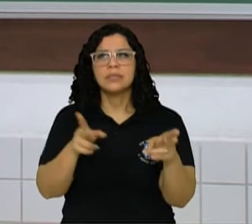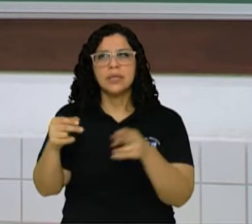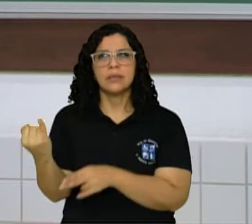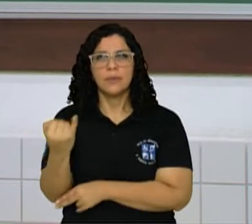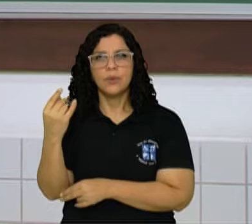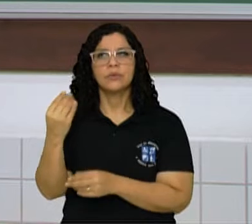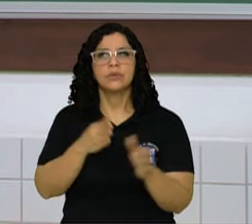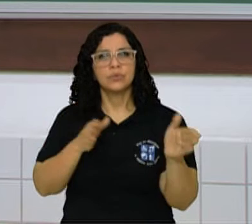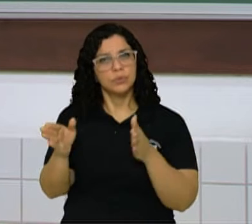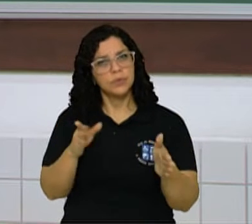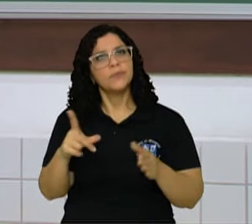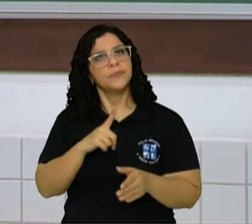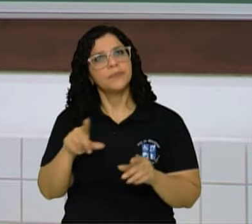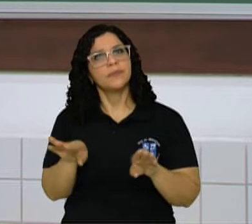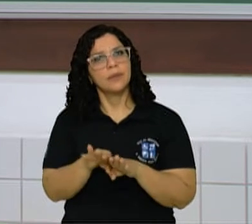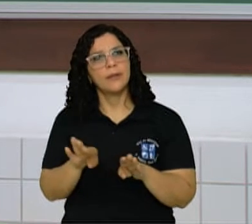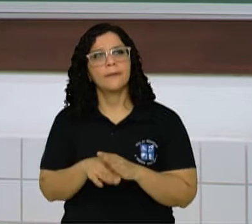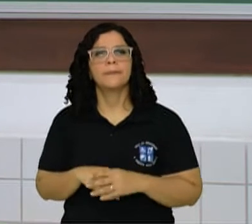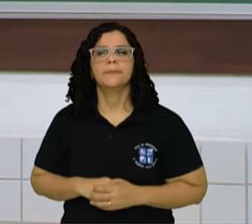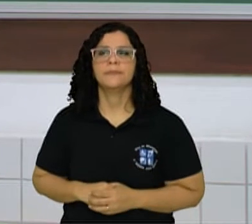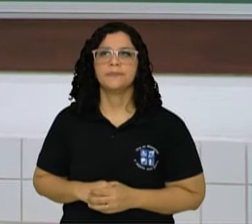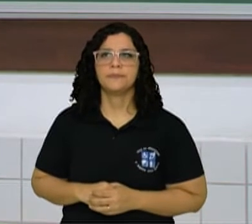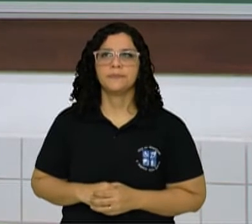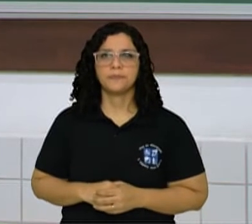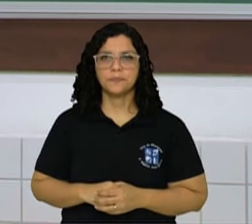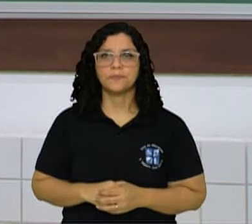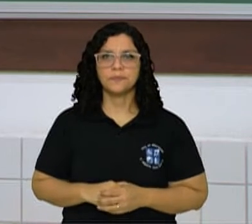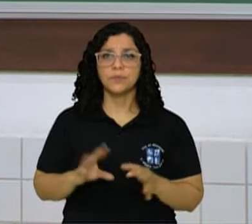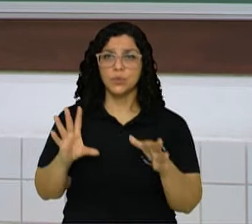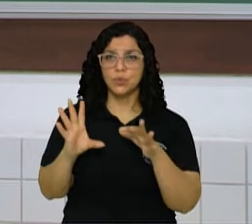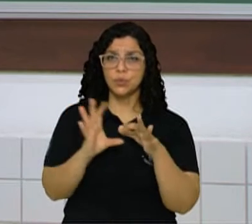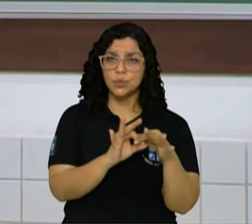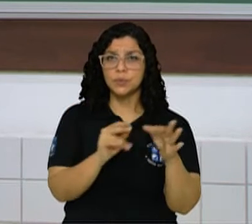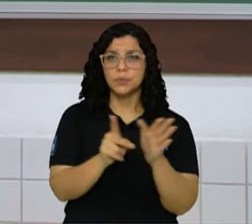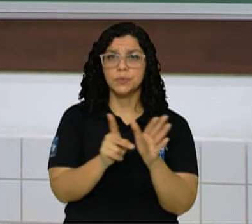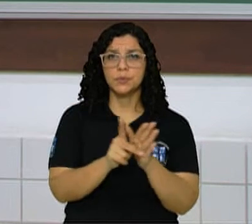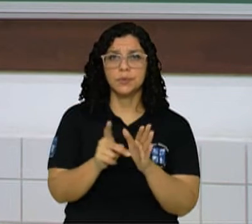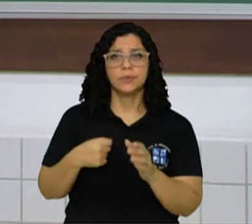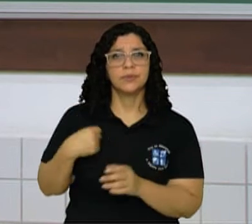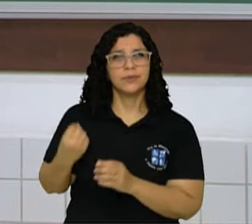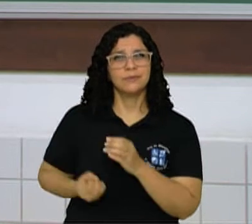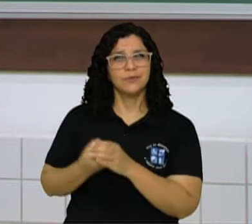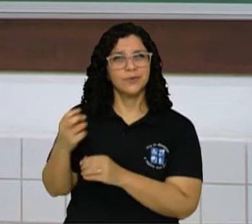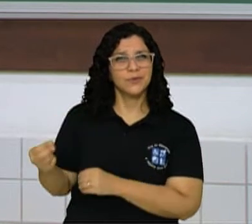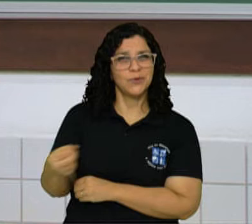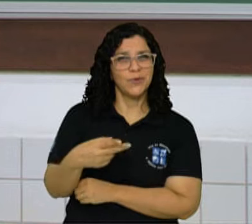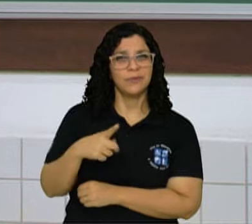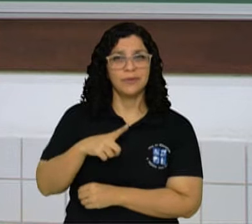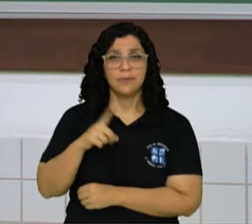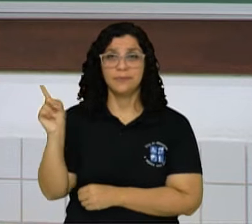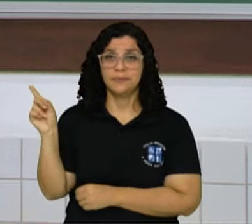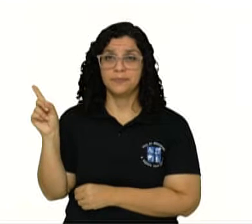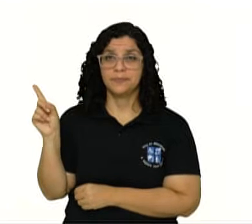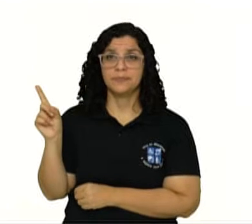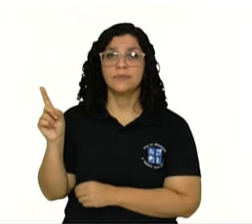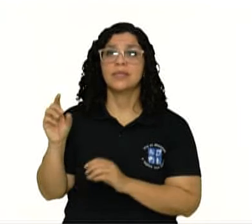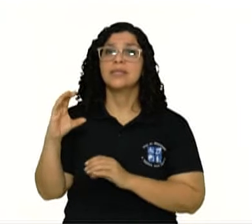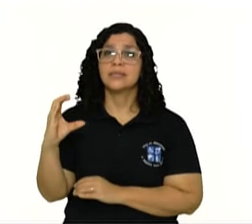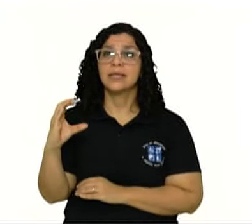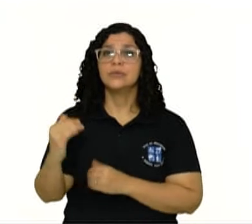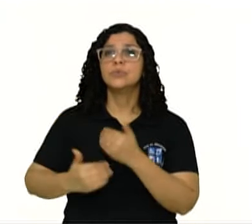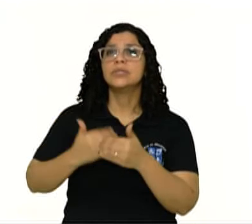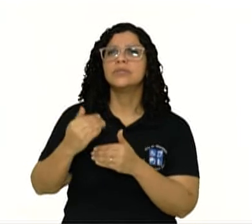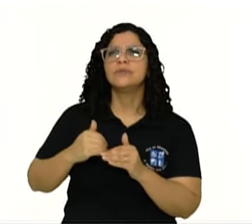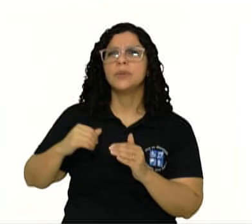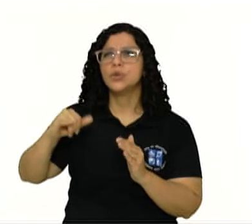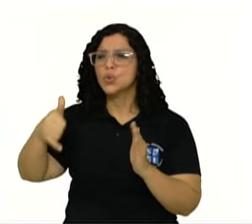importante a reprodução seriada nesse contexto do Renascimento. Alternativa C, o desenvolvimento da pintura